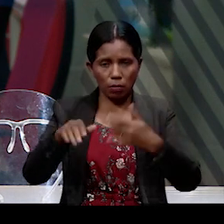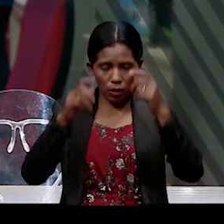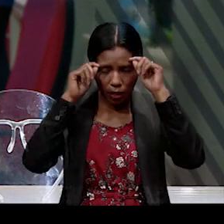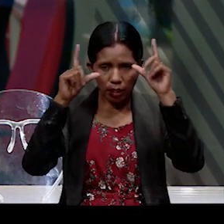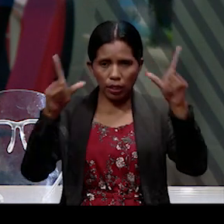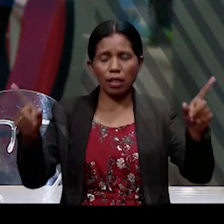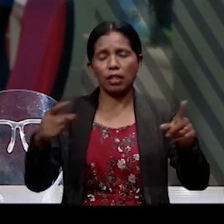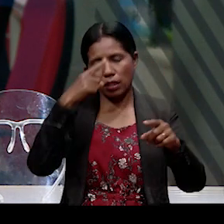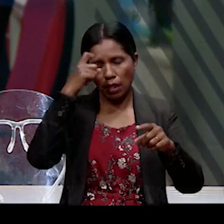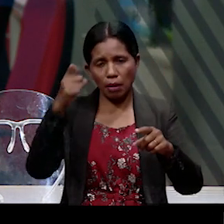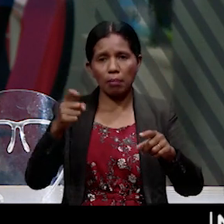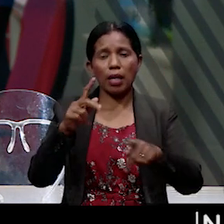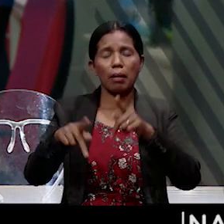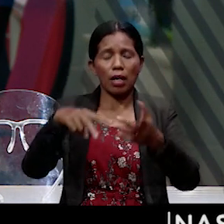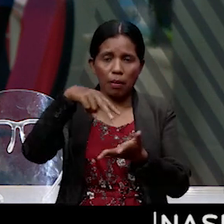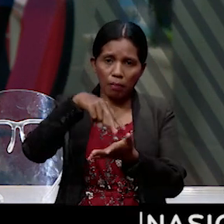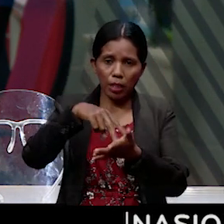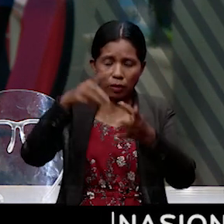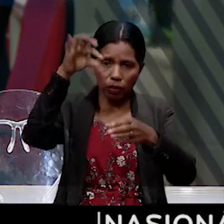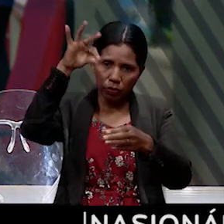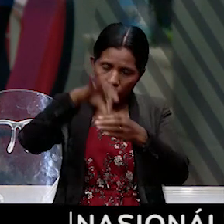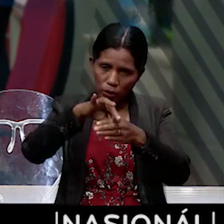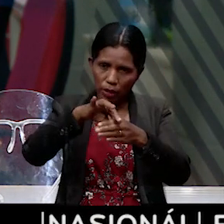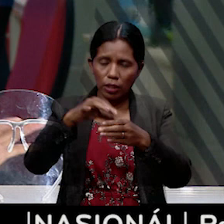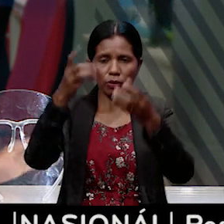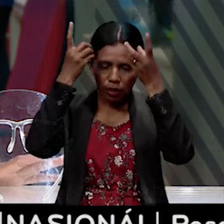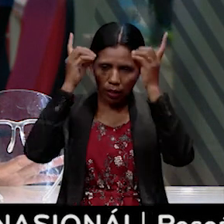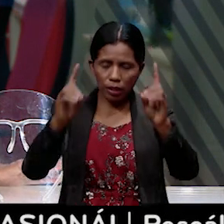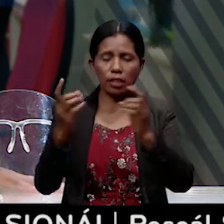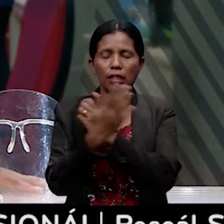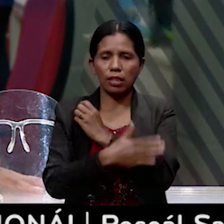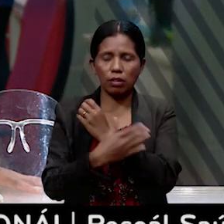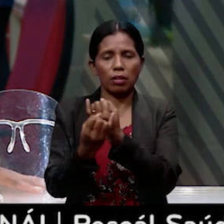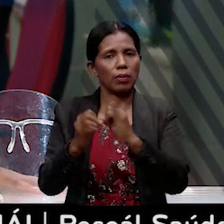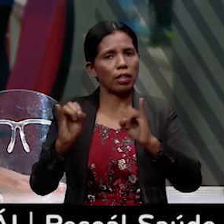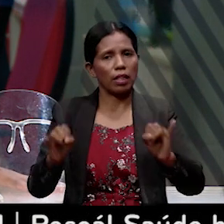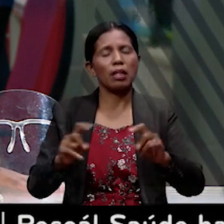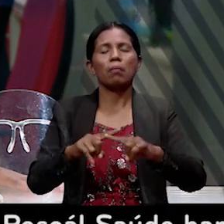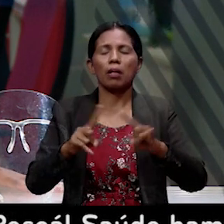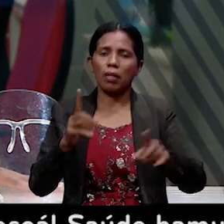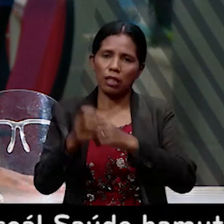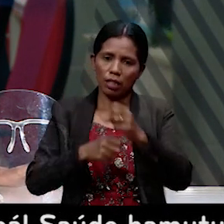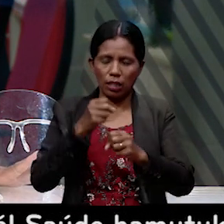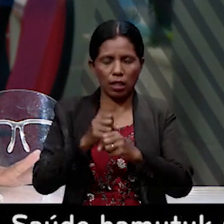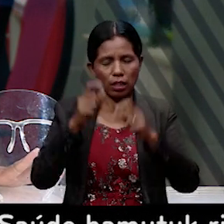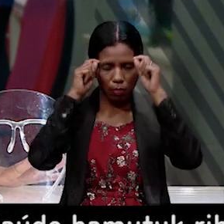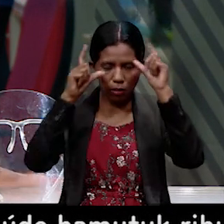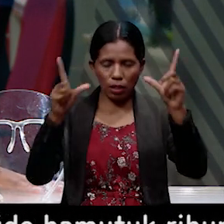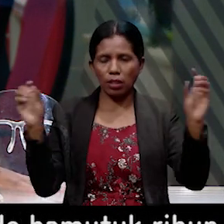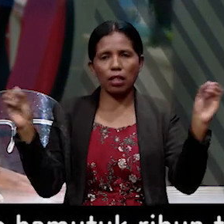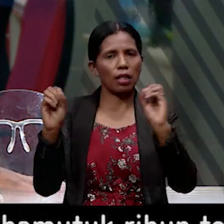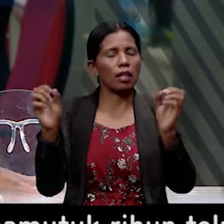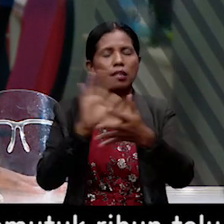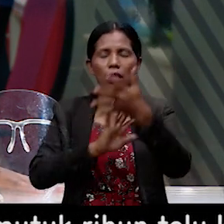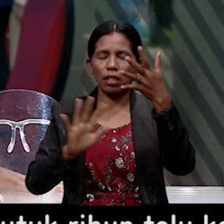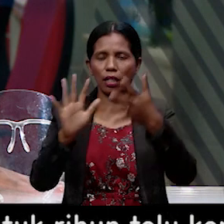Timor-Leste, Hambrik, Rode de Siri Nação Idané e Destino. Mas Betinangne Timor-Leste Labele comemora Loro Consulta Popular Badala Ruanulo